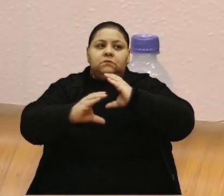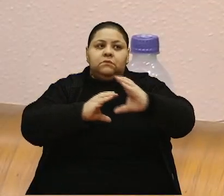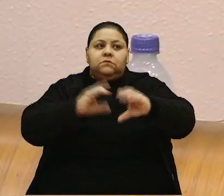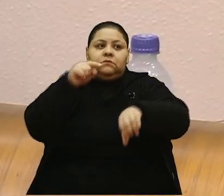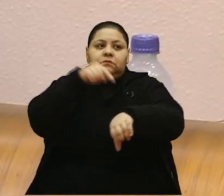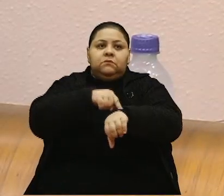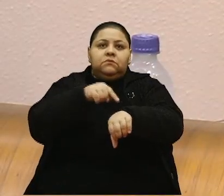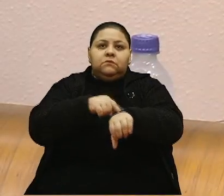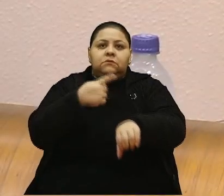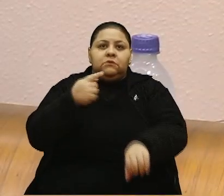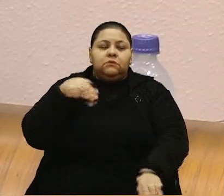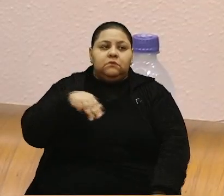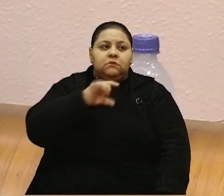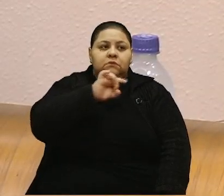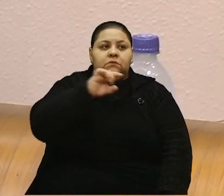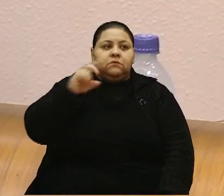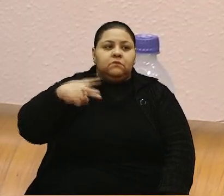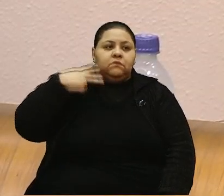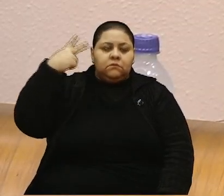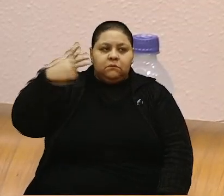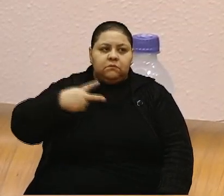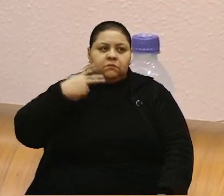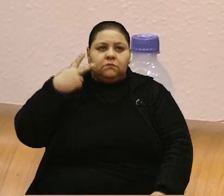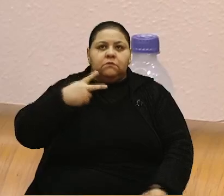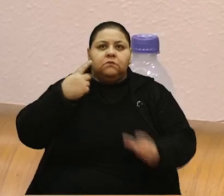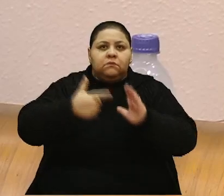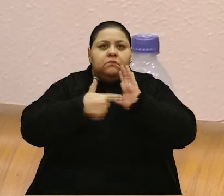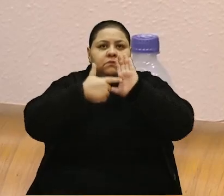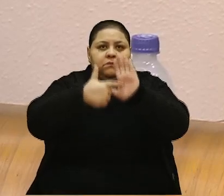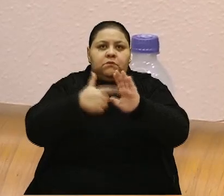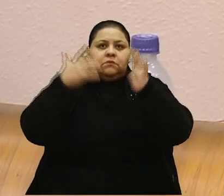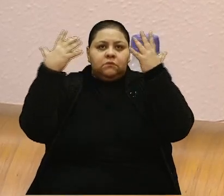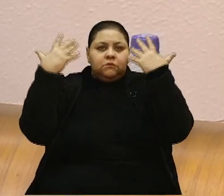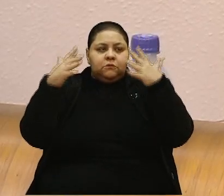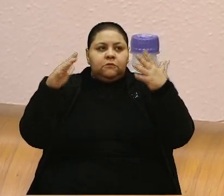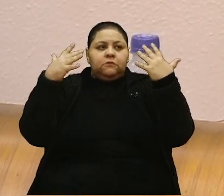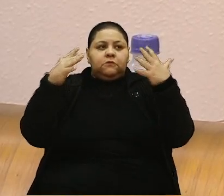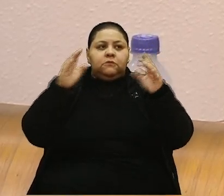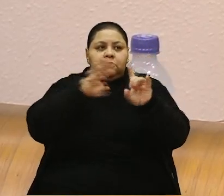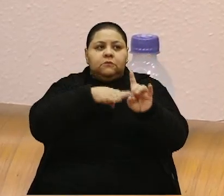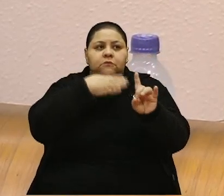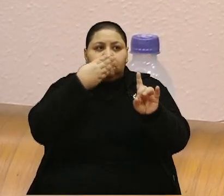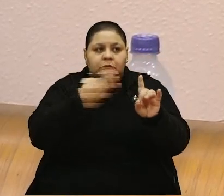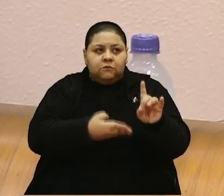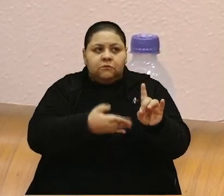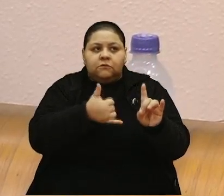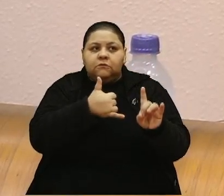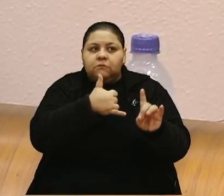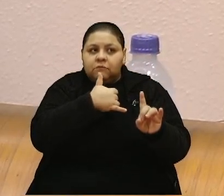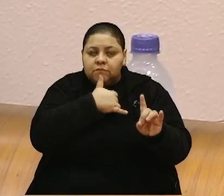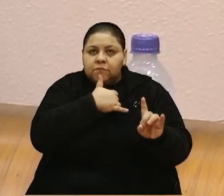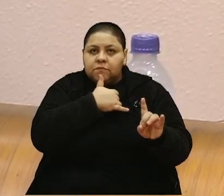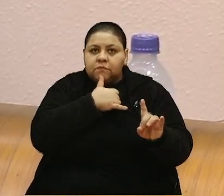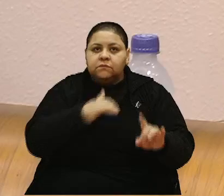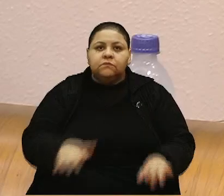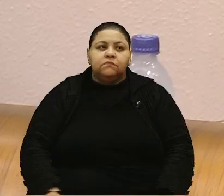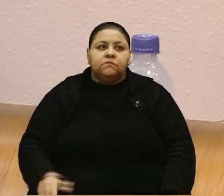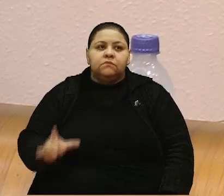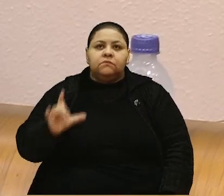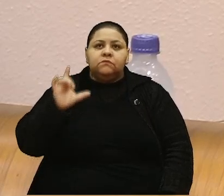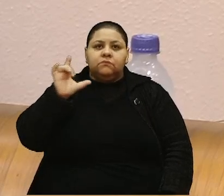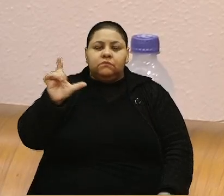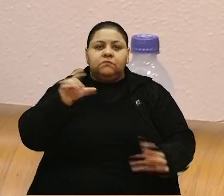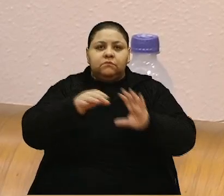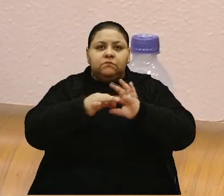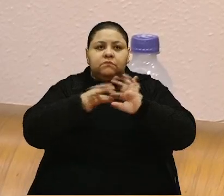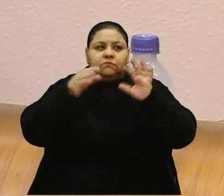pelo tempo de 1 minuto por vereador inscrito, para a apresentação de votos de pesar, de louvor ou de congratulações. A palavra está à